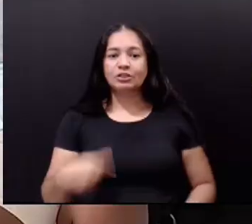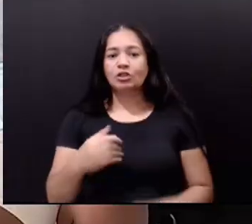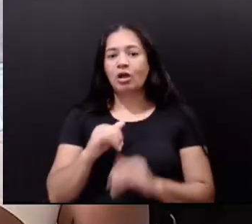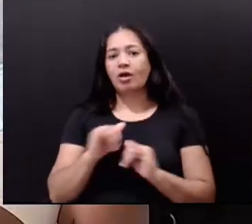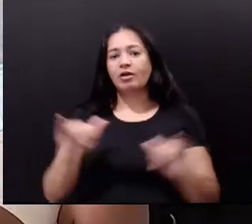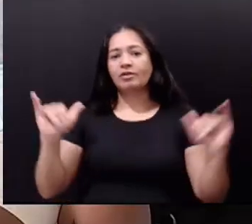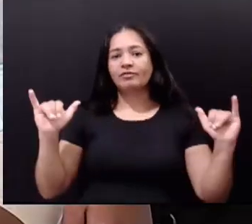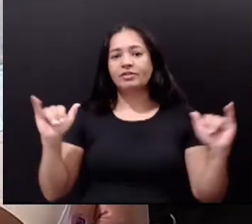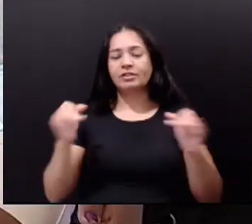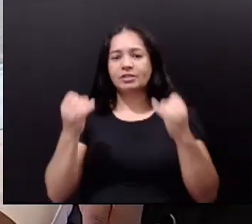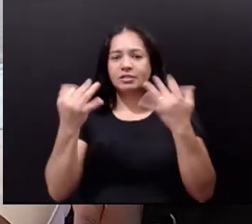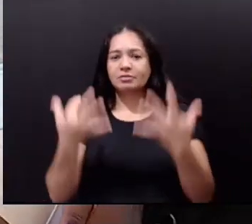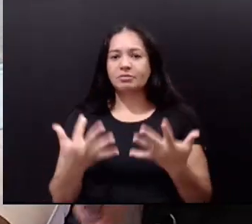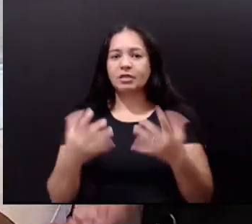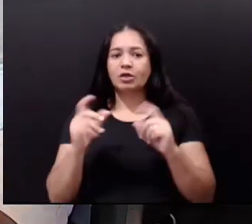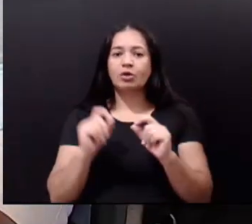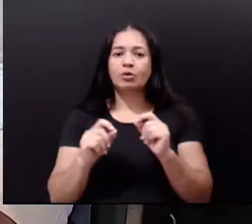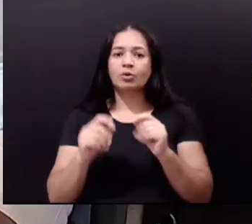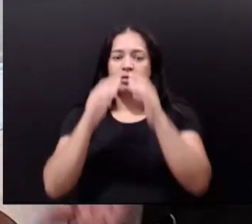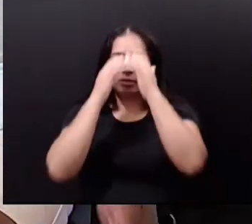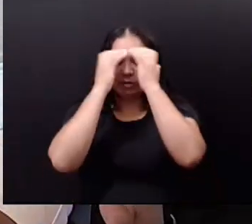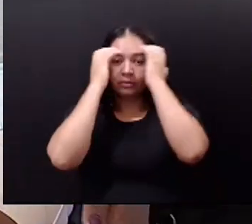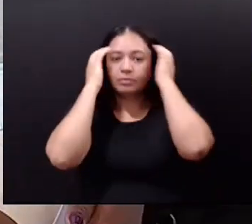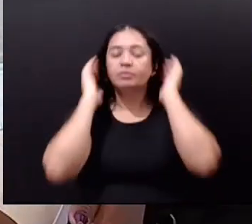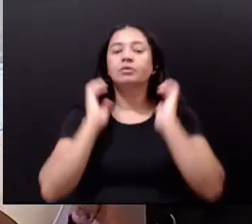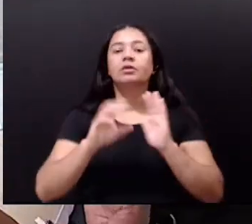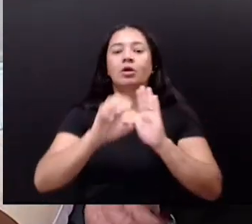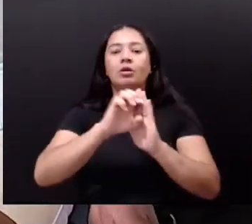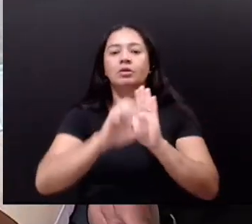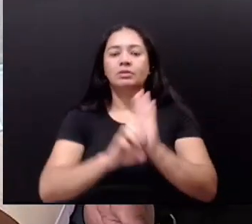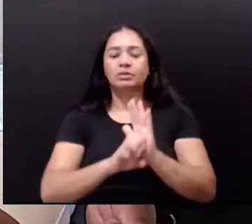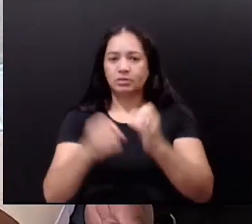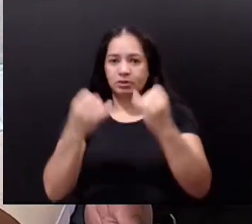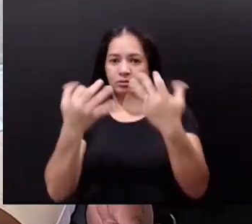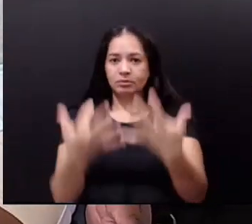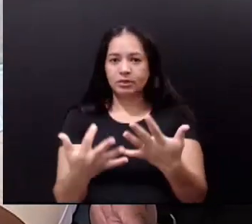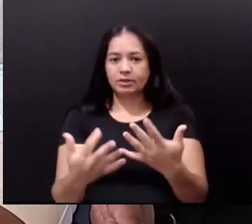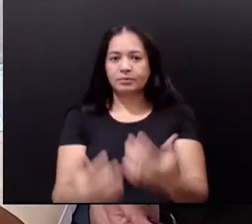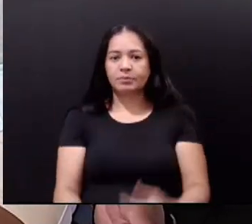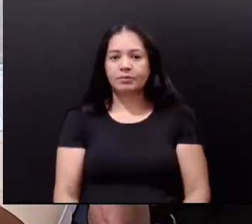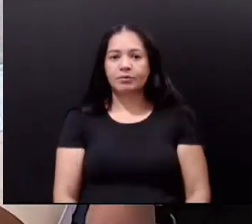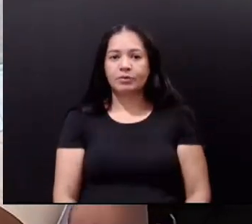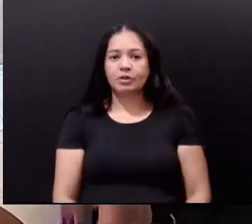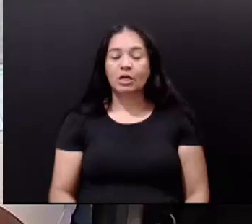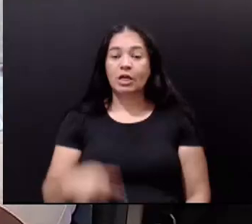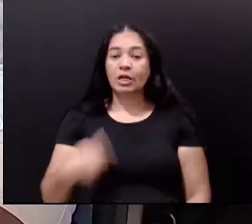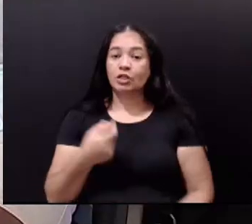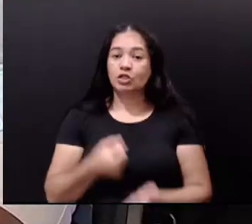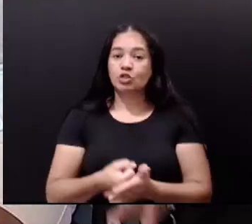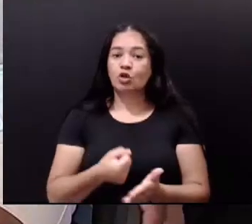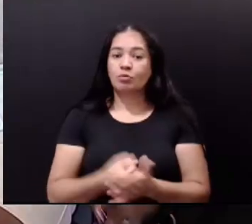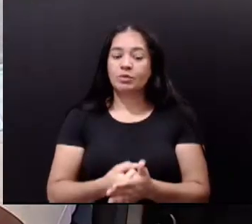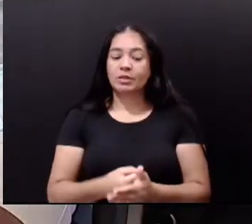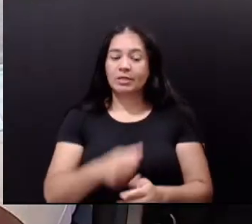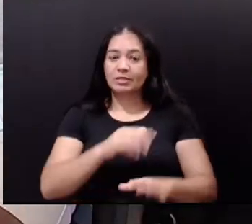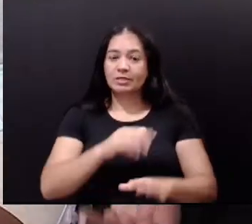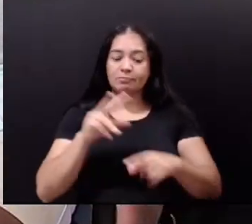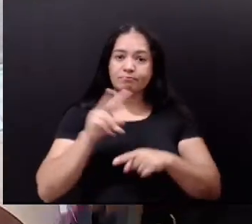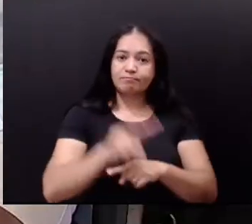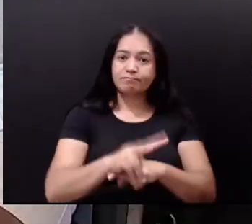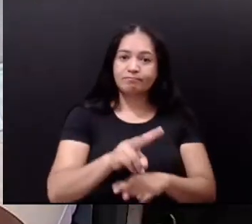né? No estatuto, que é dever de todos a proteção da criança, né? Sim. Dever do Estado,